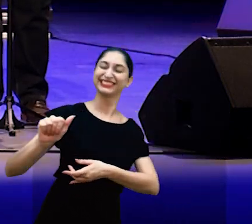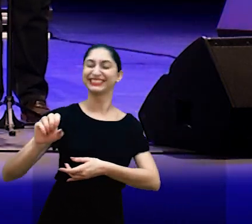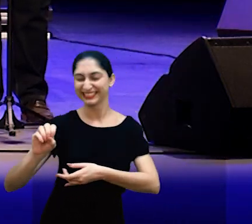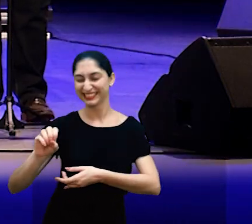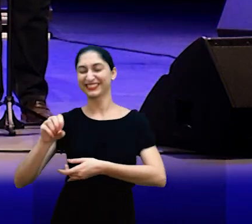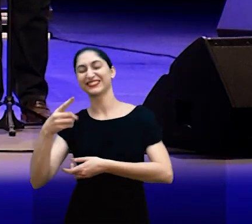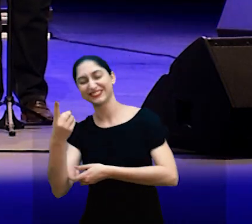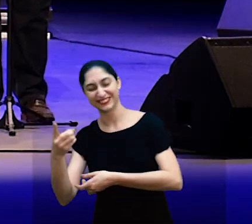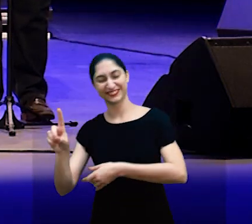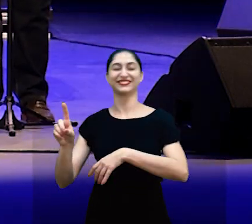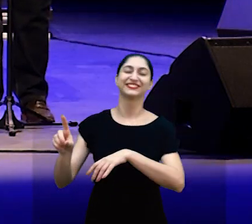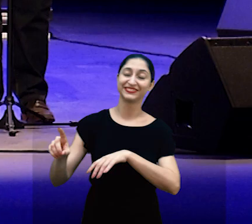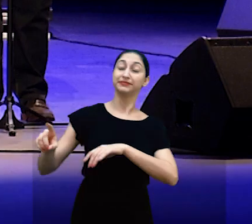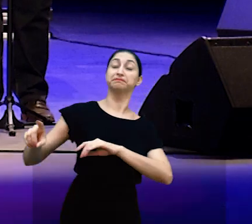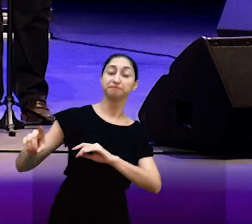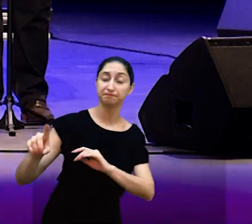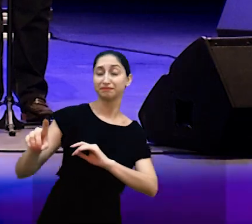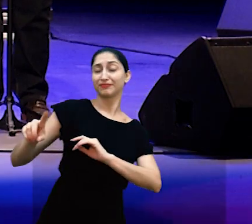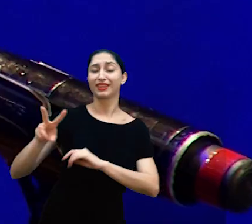baião.